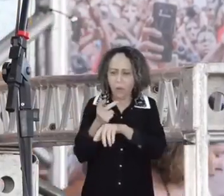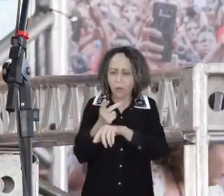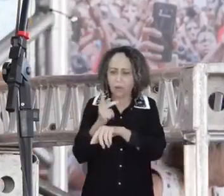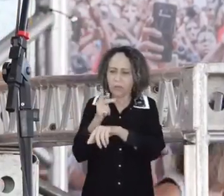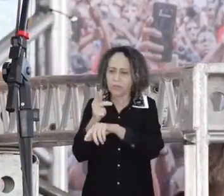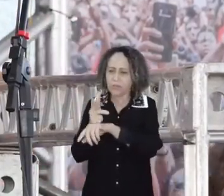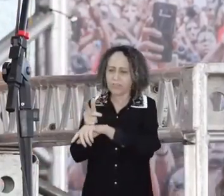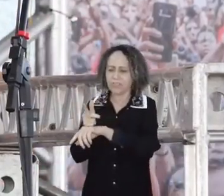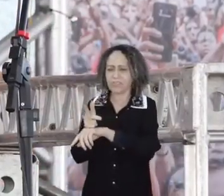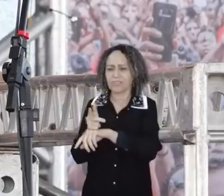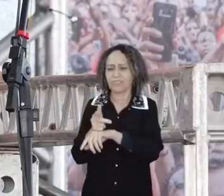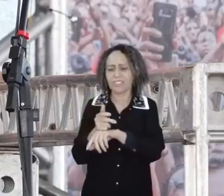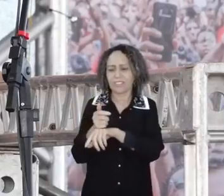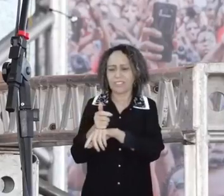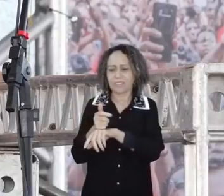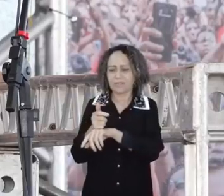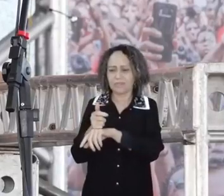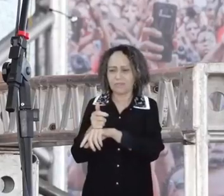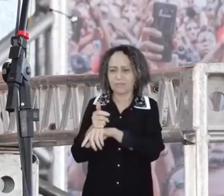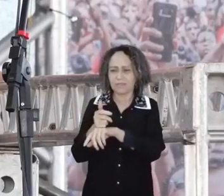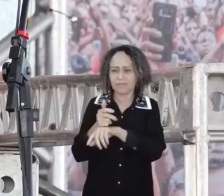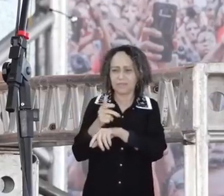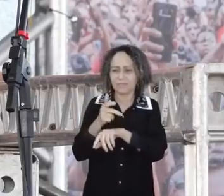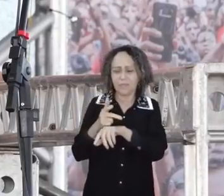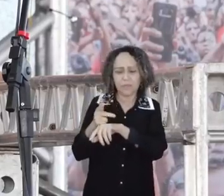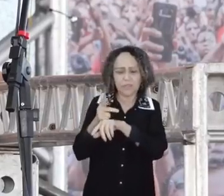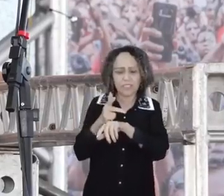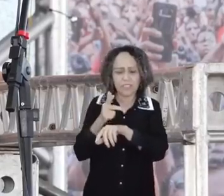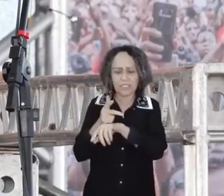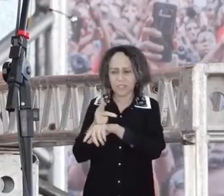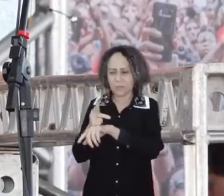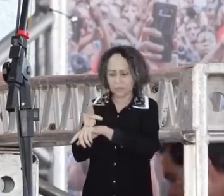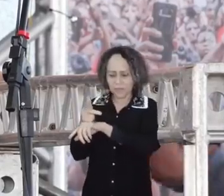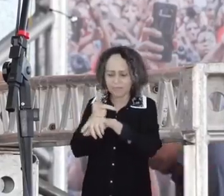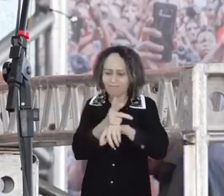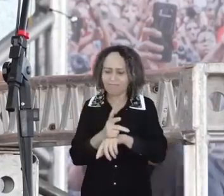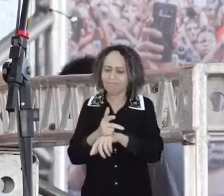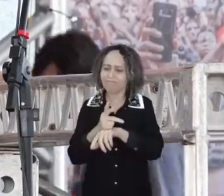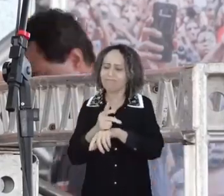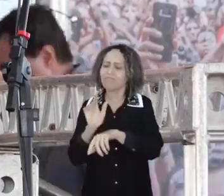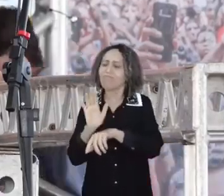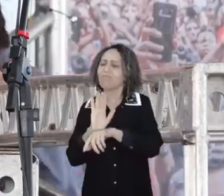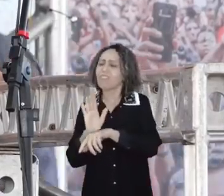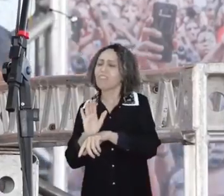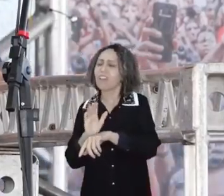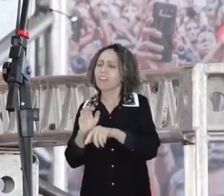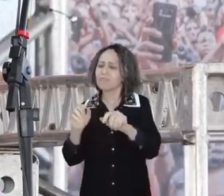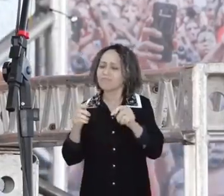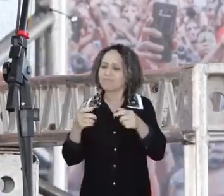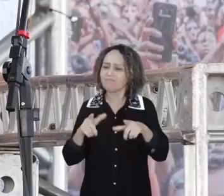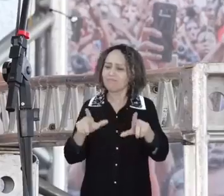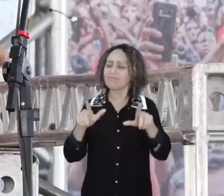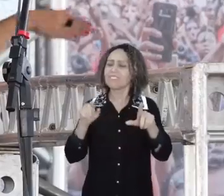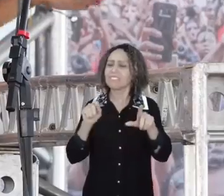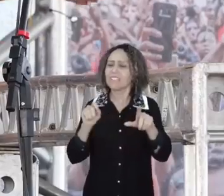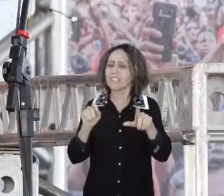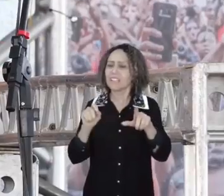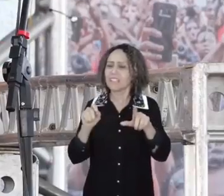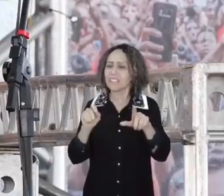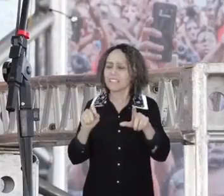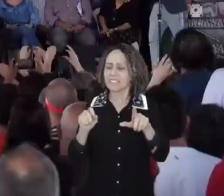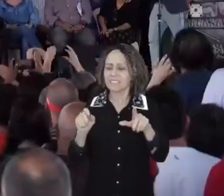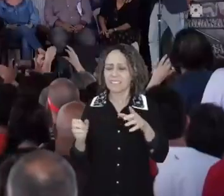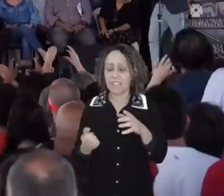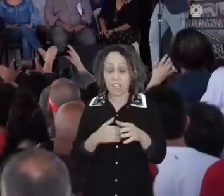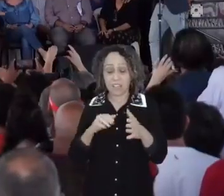o ano que eu nasci. E esse clipe foi idealizado. Eu preciso de muitas palmas para essa mulher, porque a gente ama o Lula,